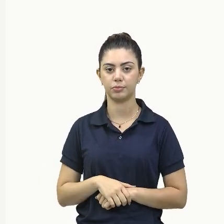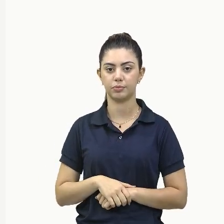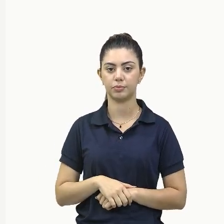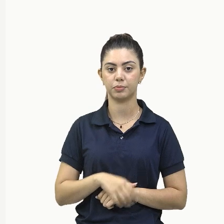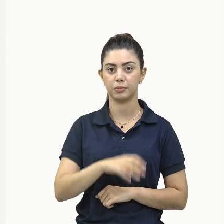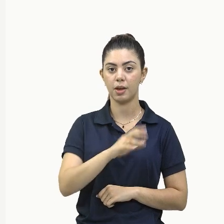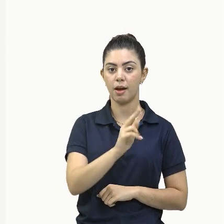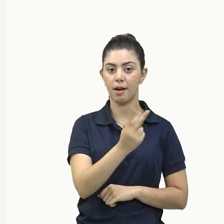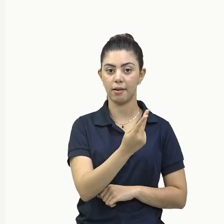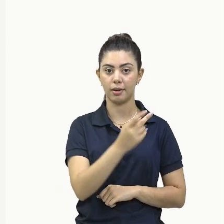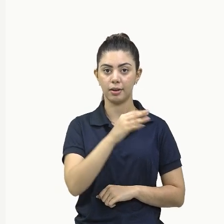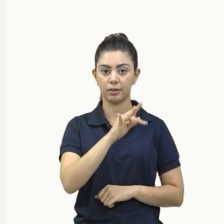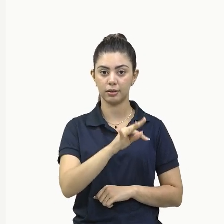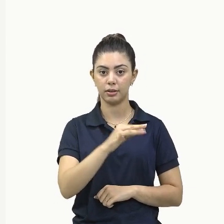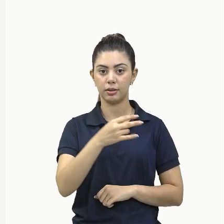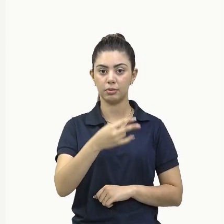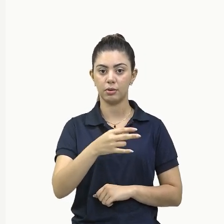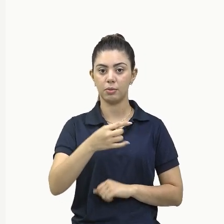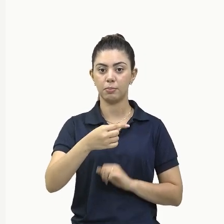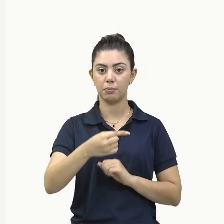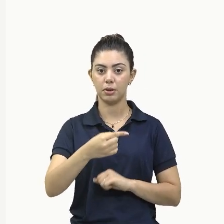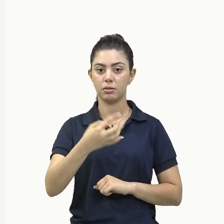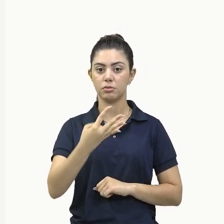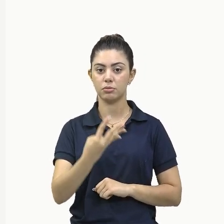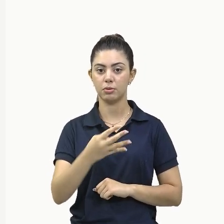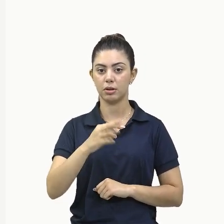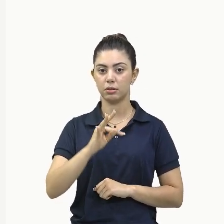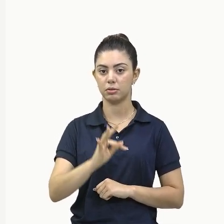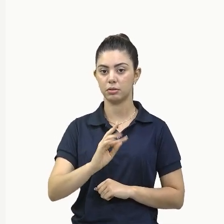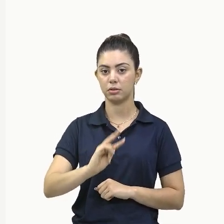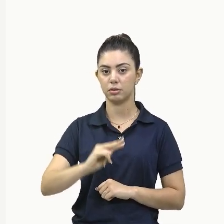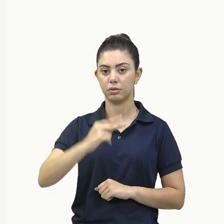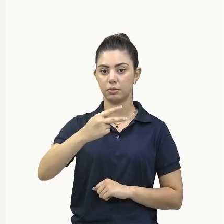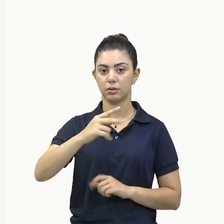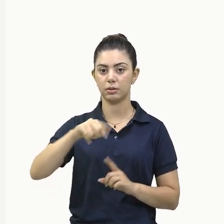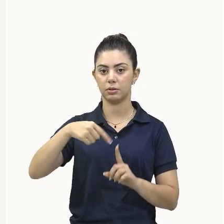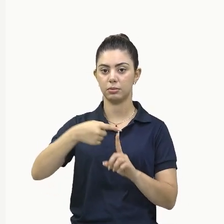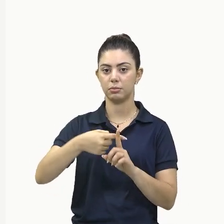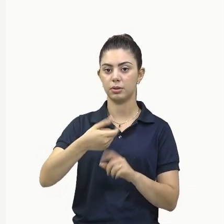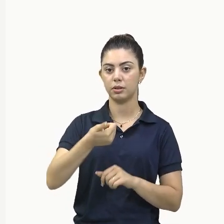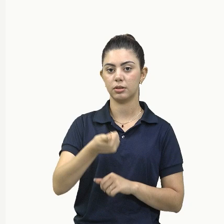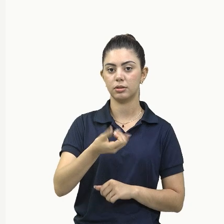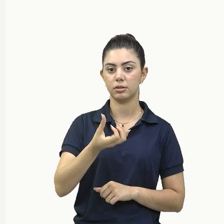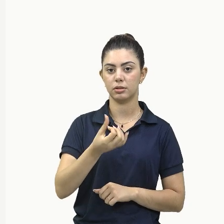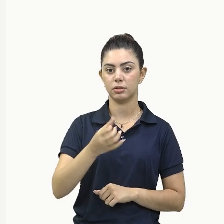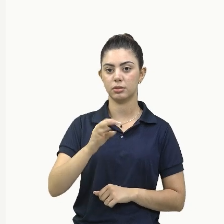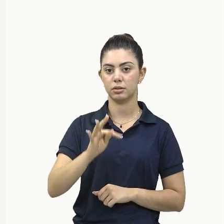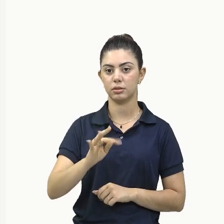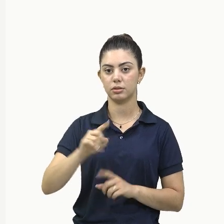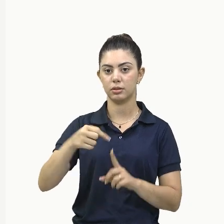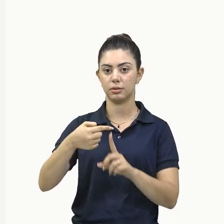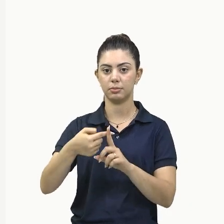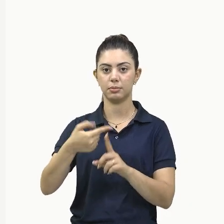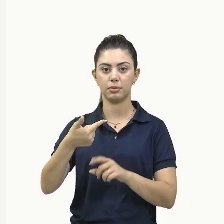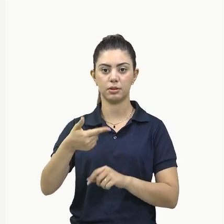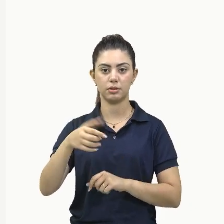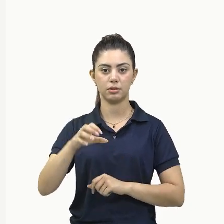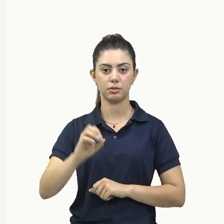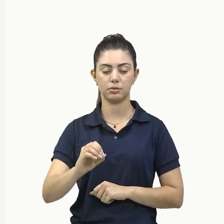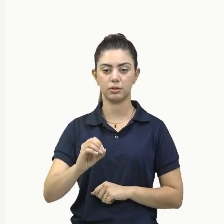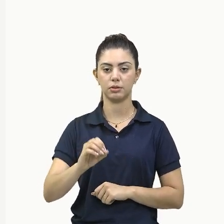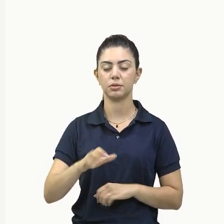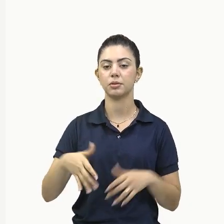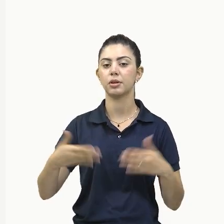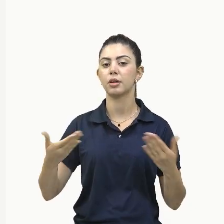H de T igual a menos 4t ao quadrado mais 16t mais 20.